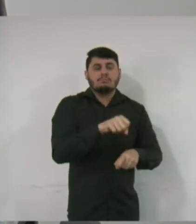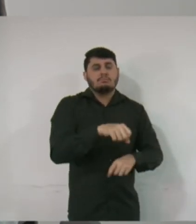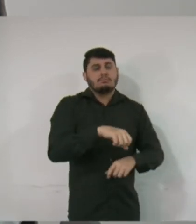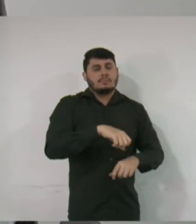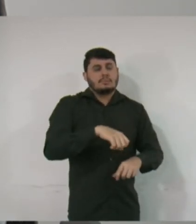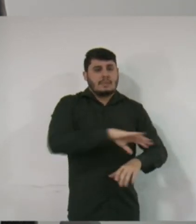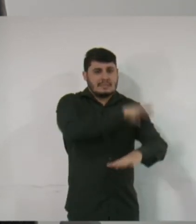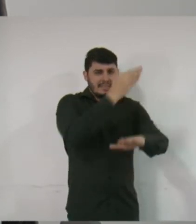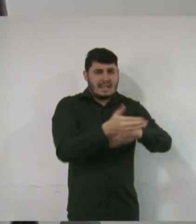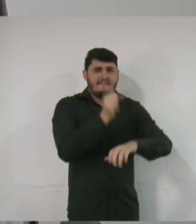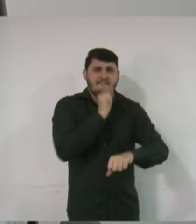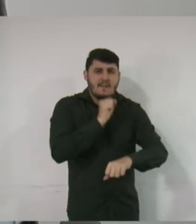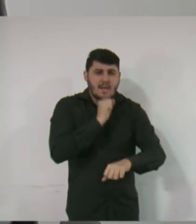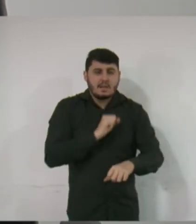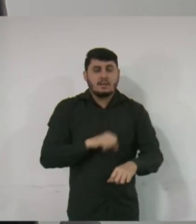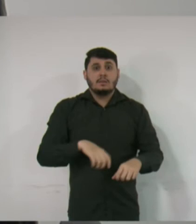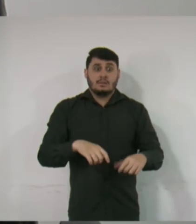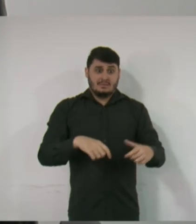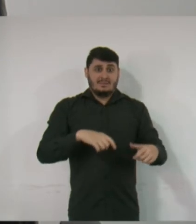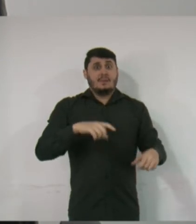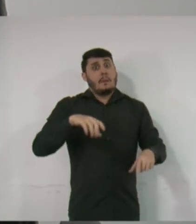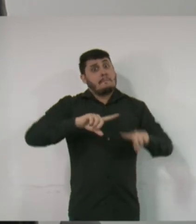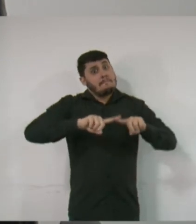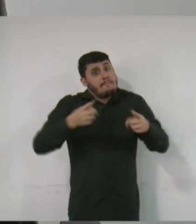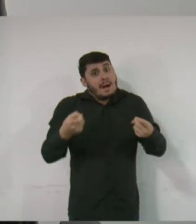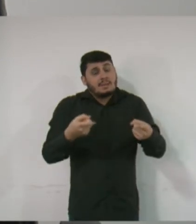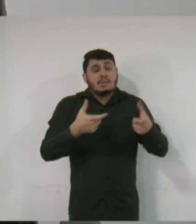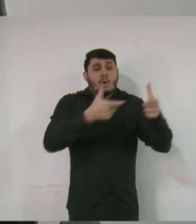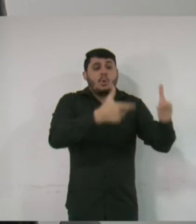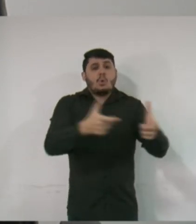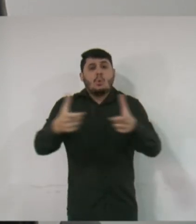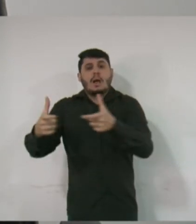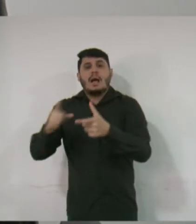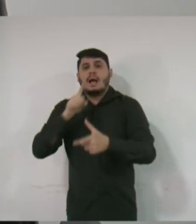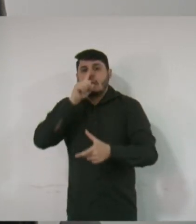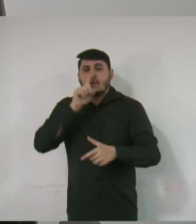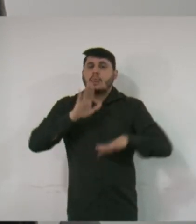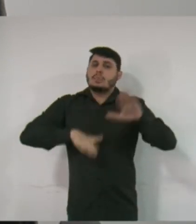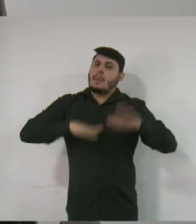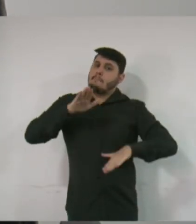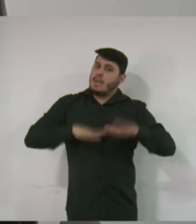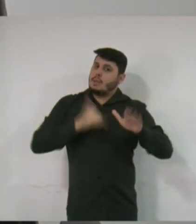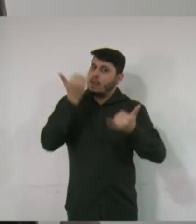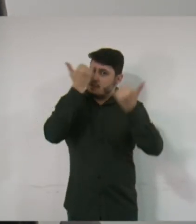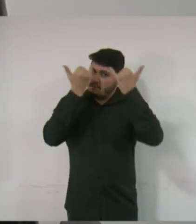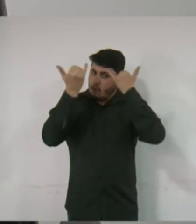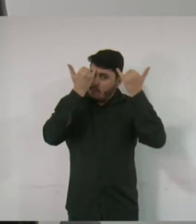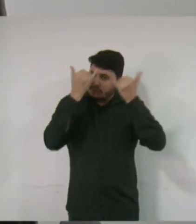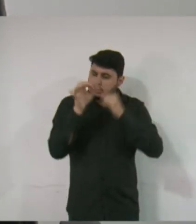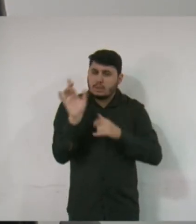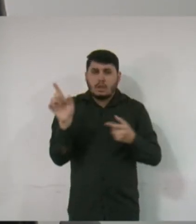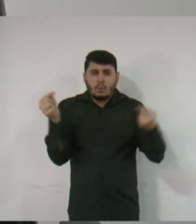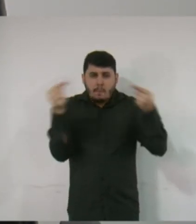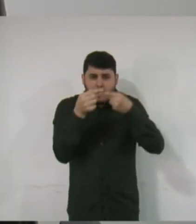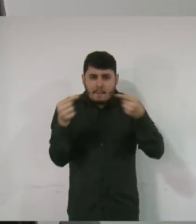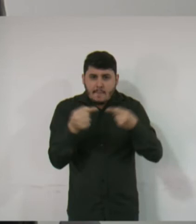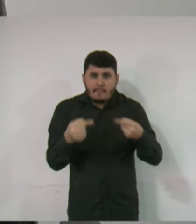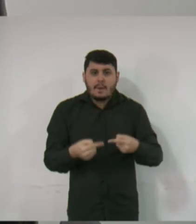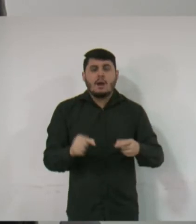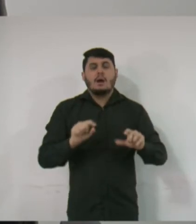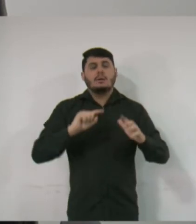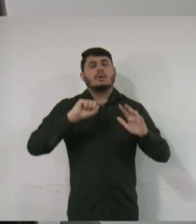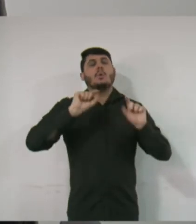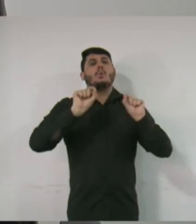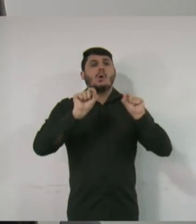definida a partir de algumas áreas de risco que são levantadas com o cruzamento de várias informações. Dentre essas informações estão aquelas